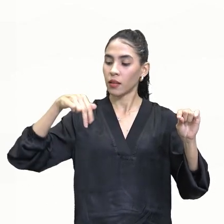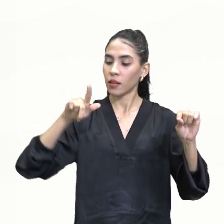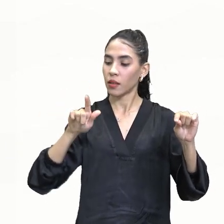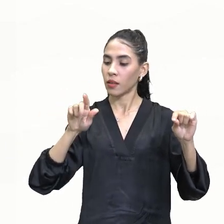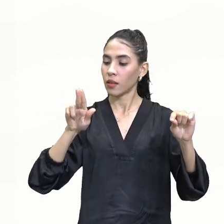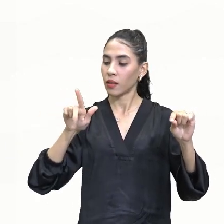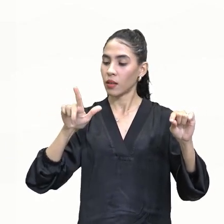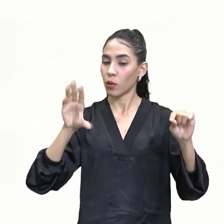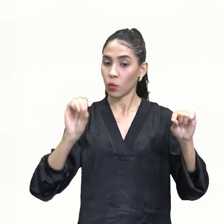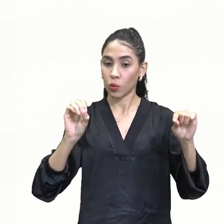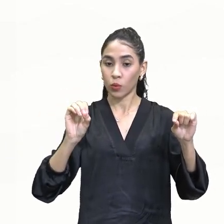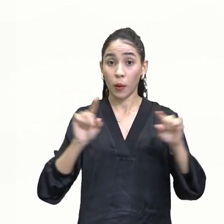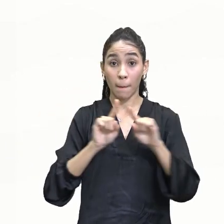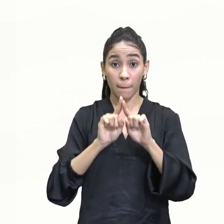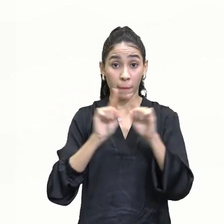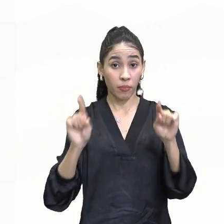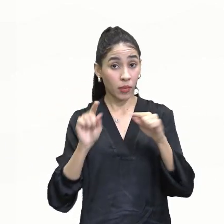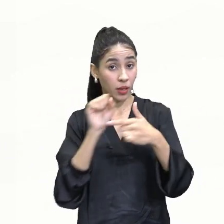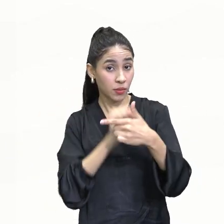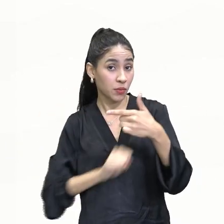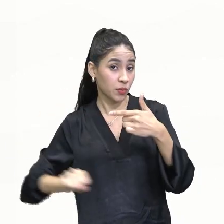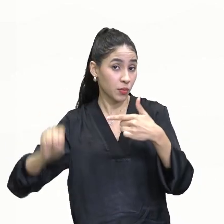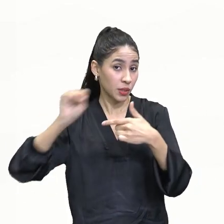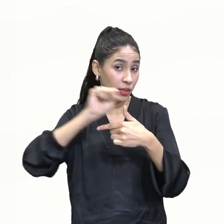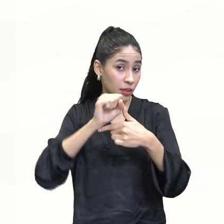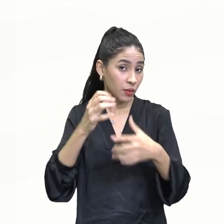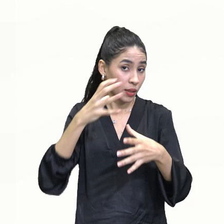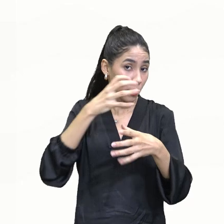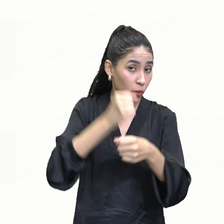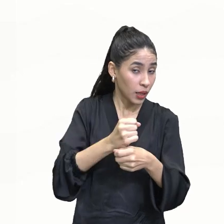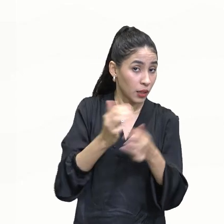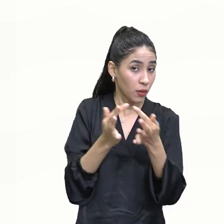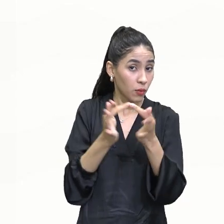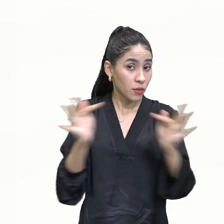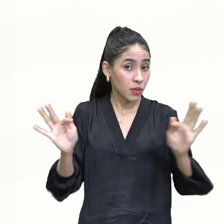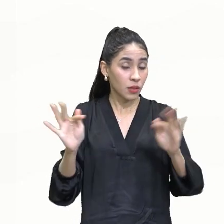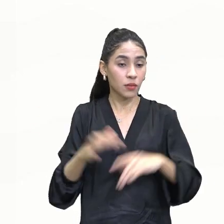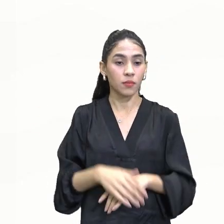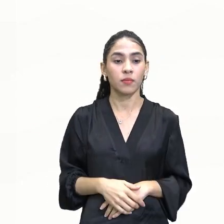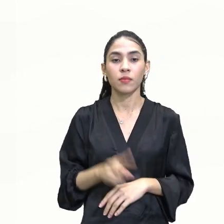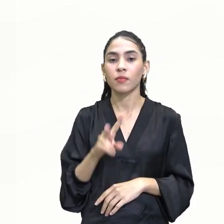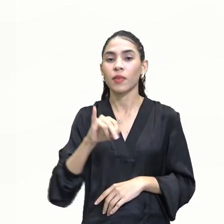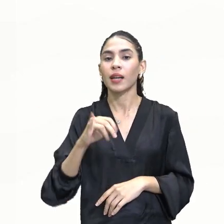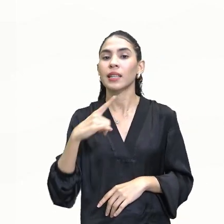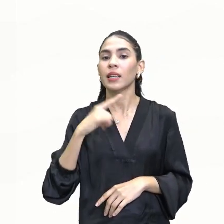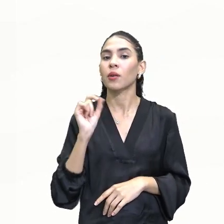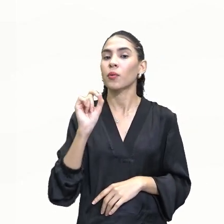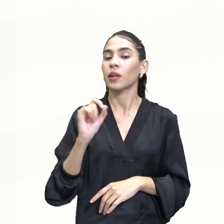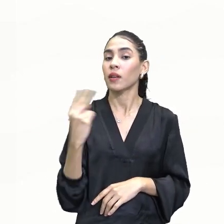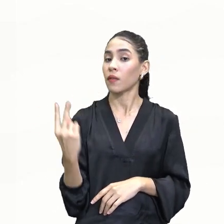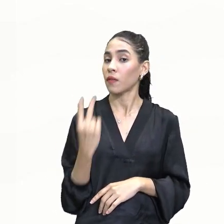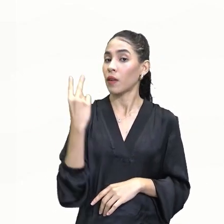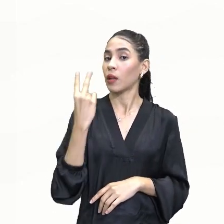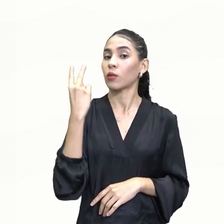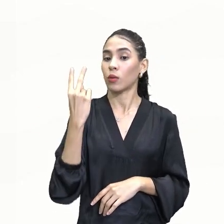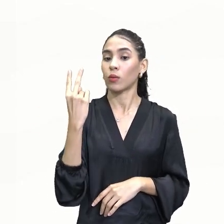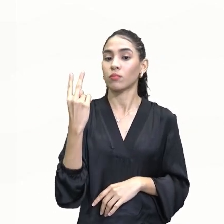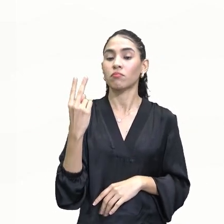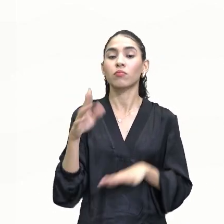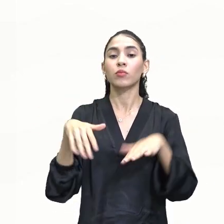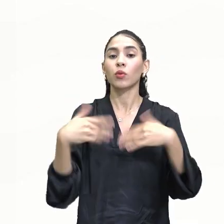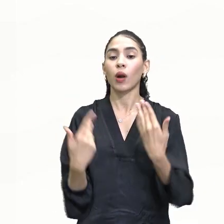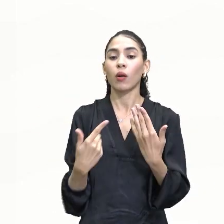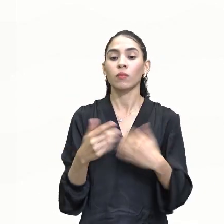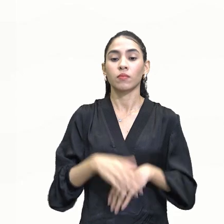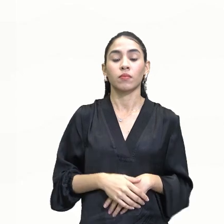o seno desses ângulos aí calculados pela nossa função, eles vão ali ter valores representados onde?